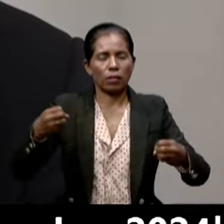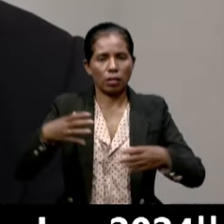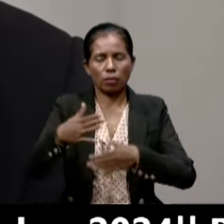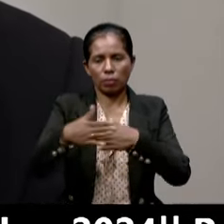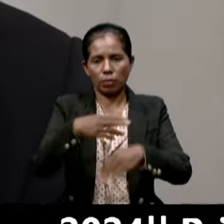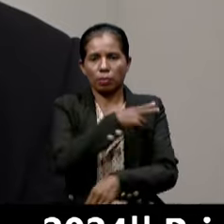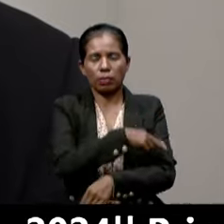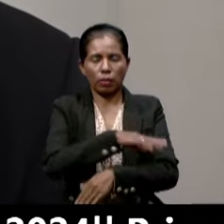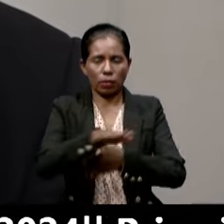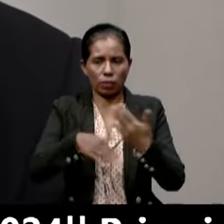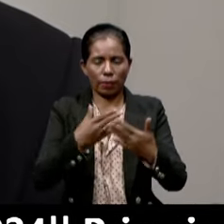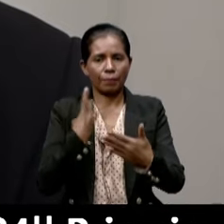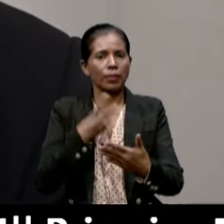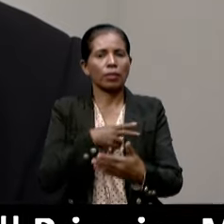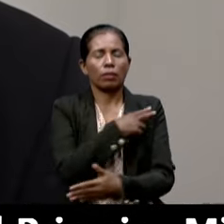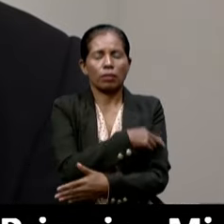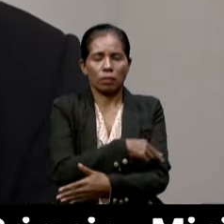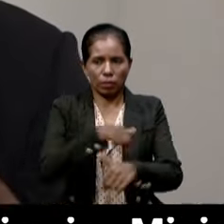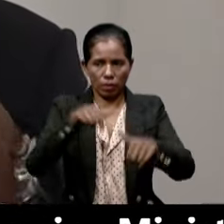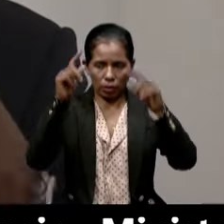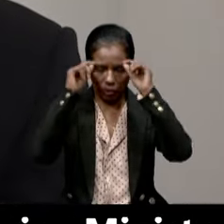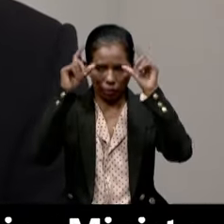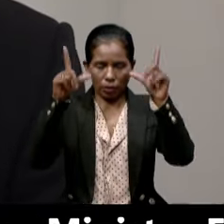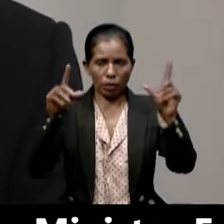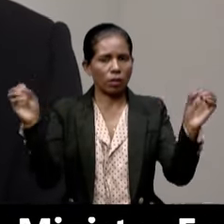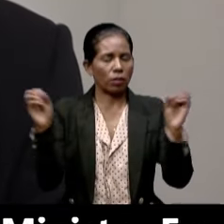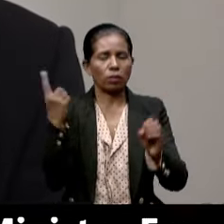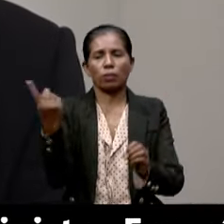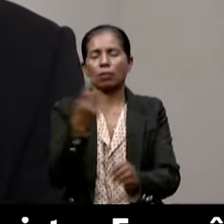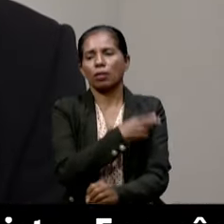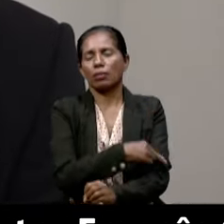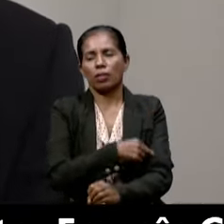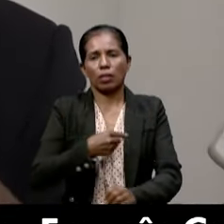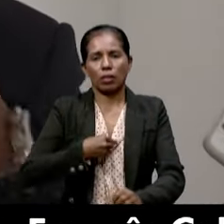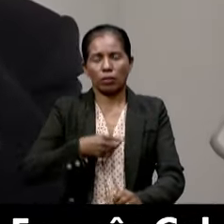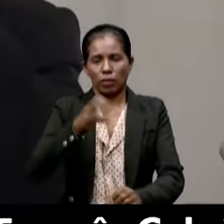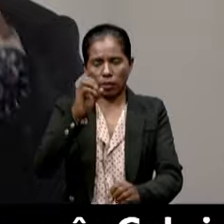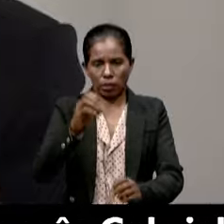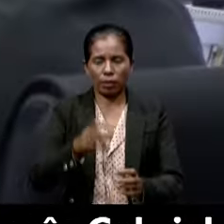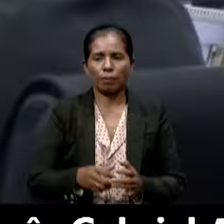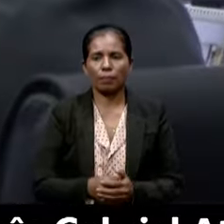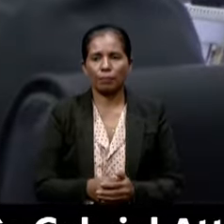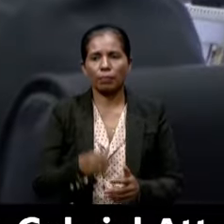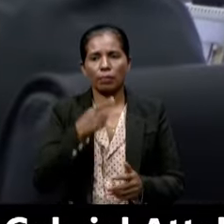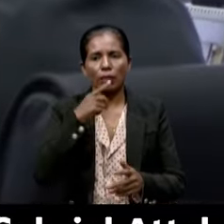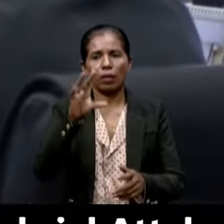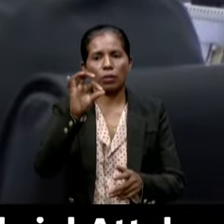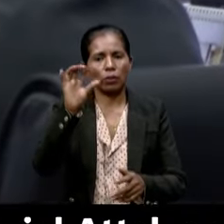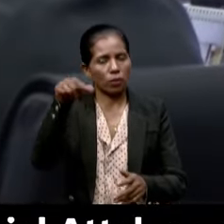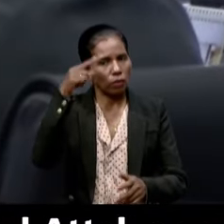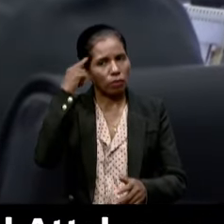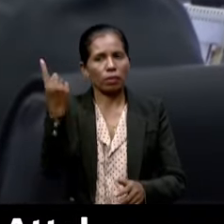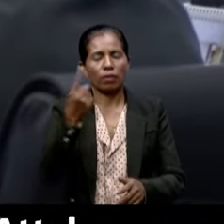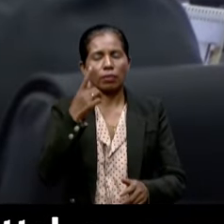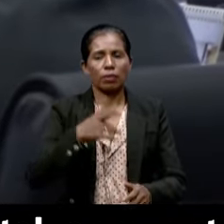sira. Tetene sentro Saudi Timor Laran tomak ne lawas ito hospital nasional Guido Valadares. Governante ne sublinha no governo na fatin